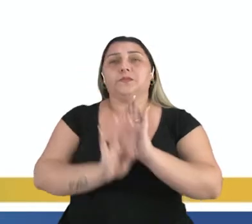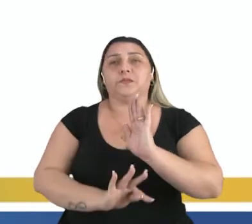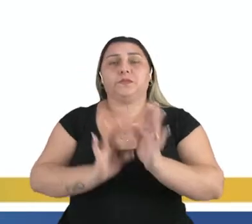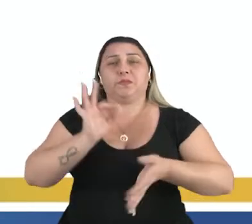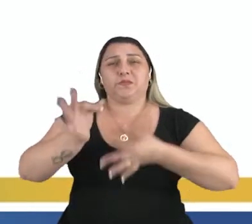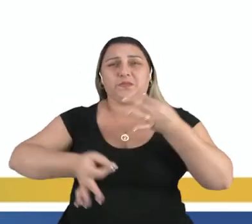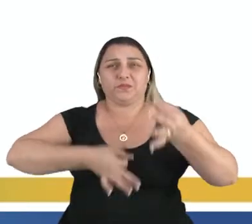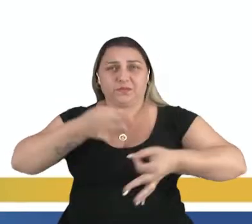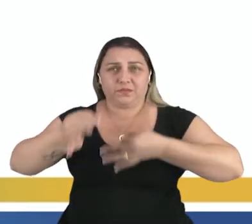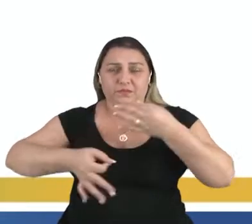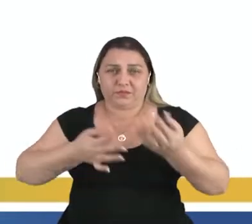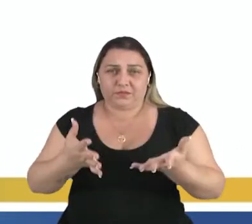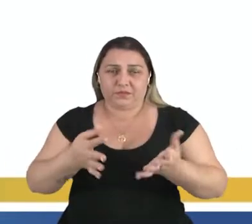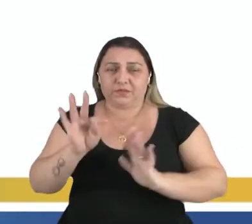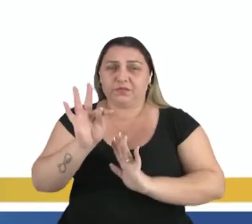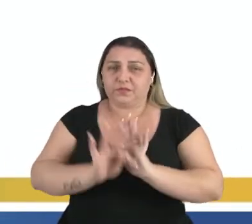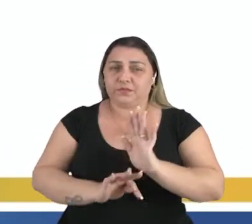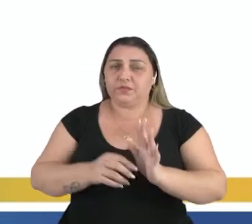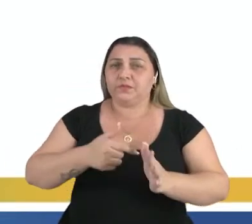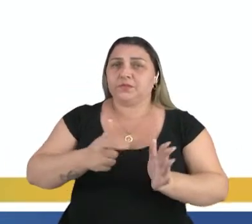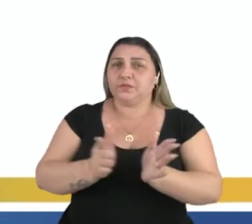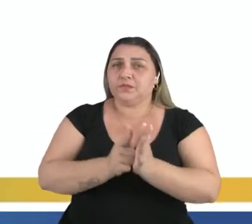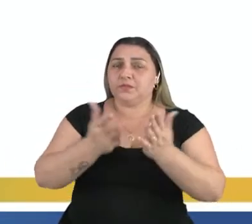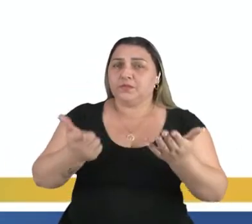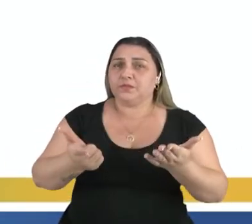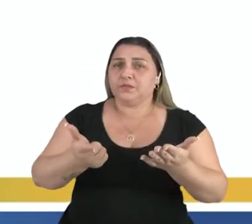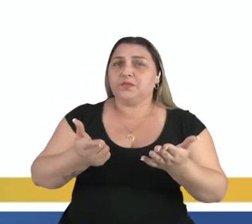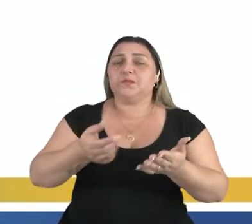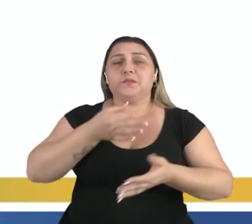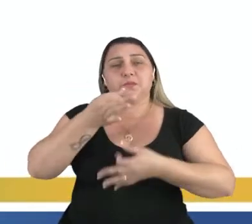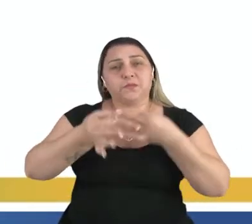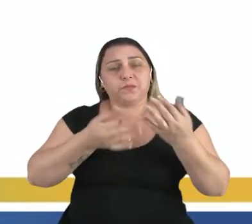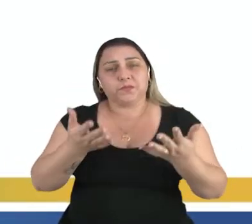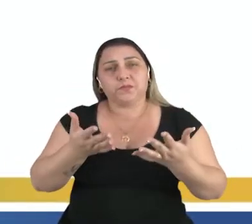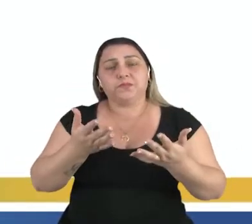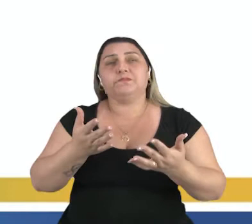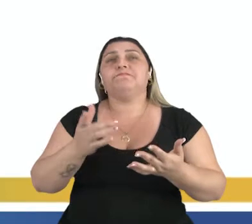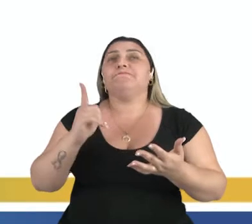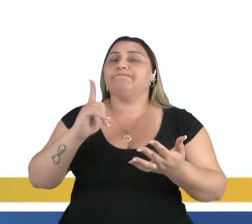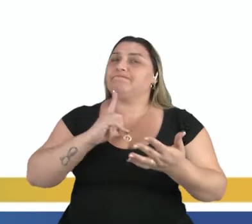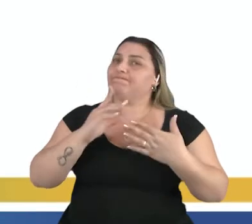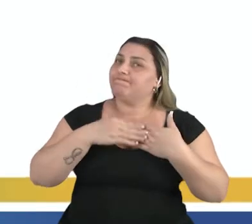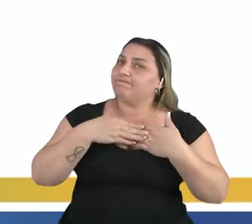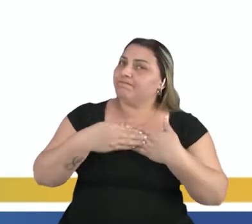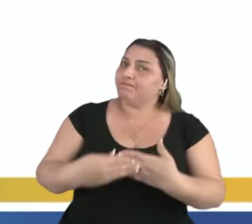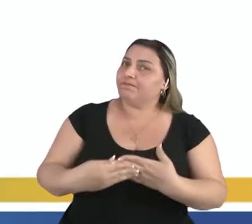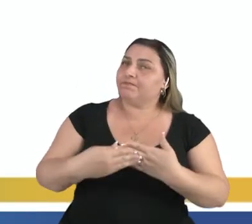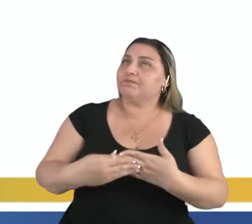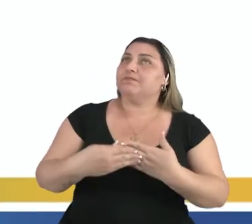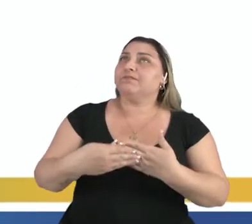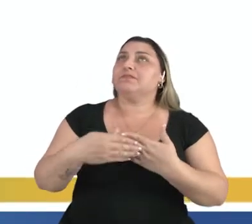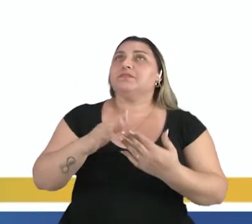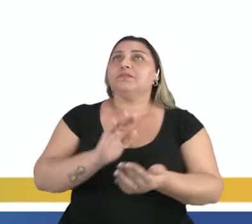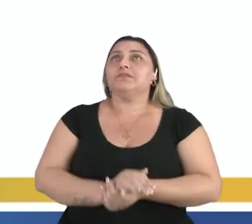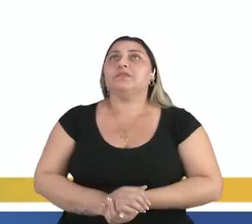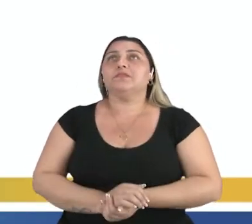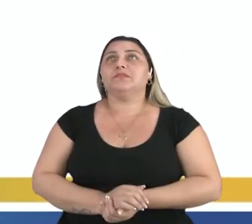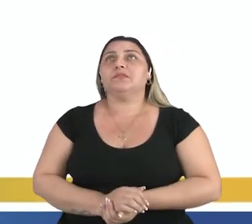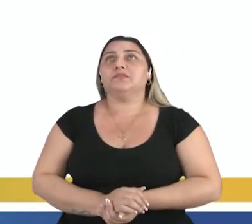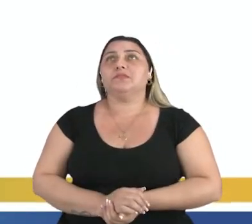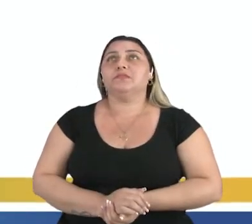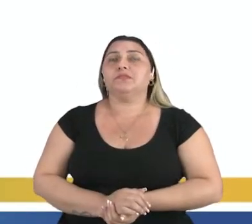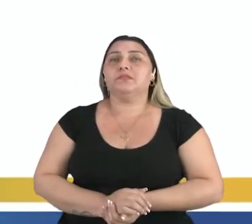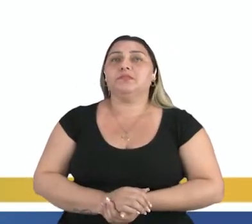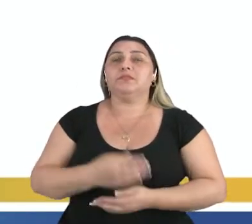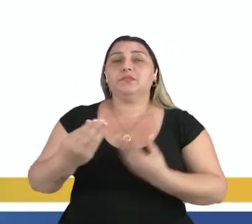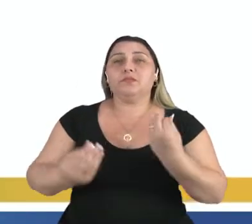dissertativo argumentativo, é um texto jornalístico, é um texto opinativo. Ele vai trazer, né, essas